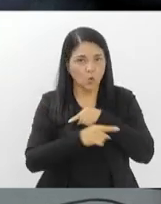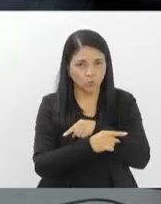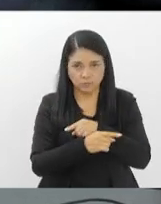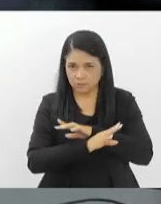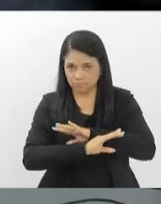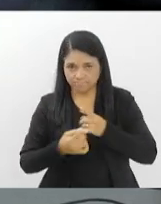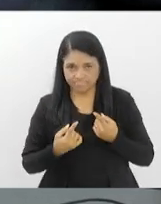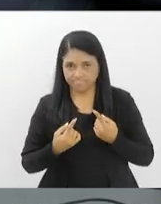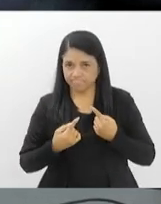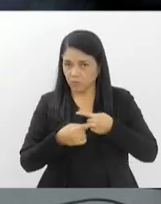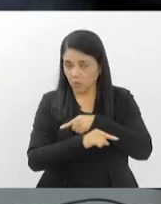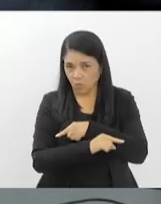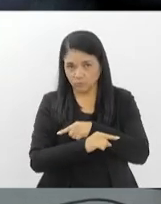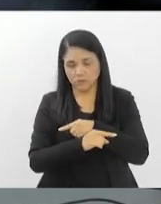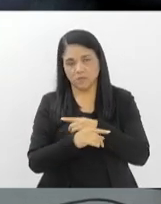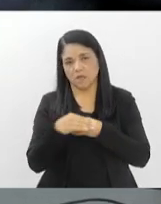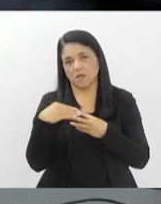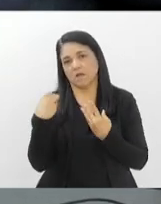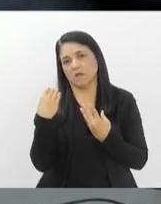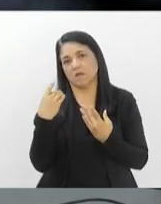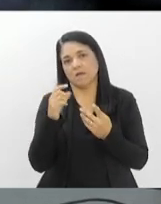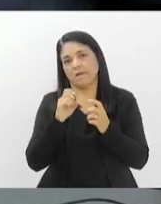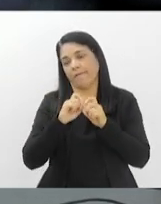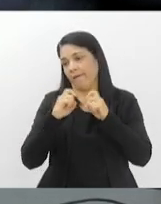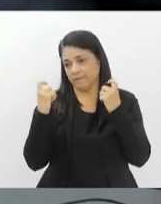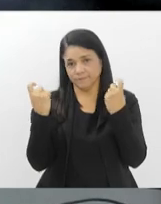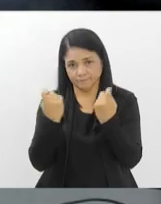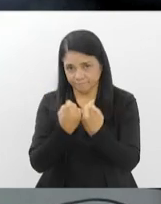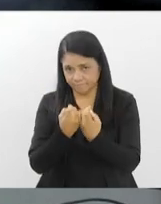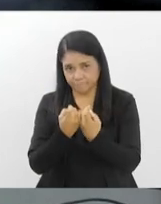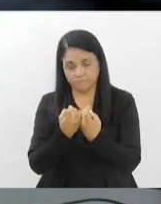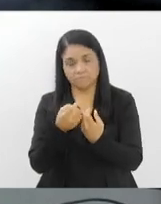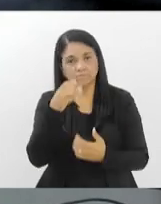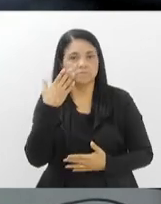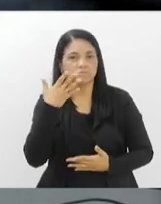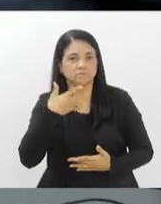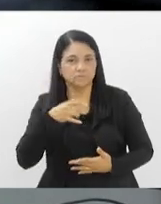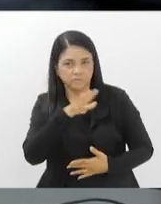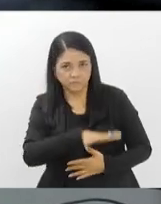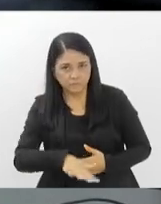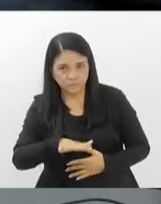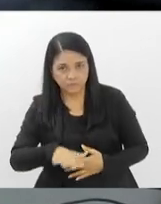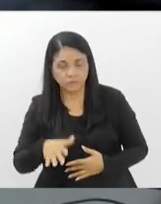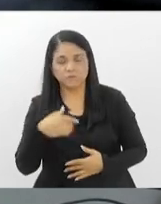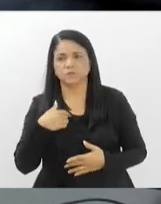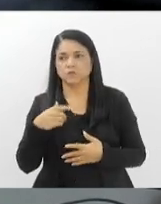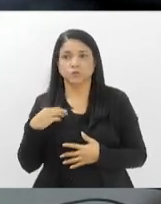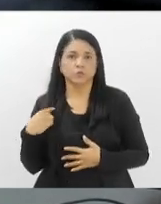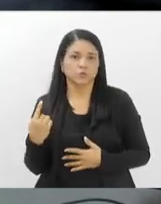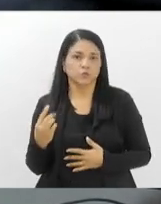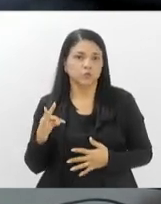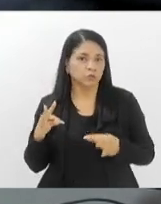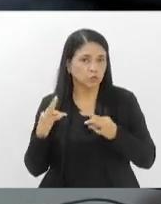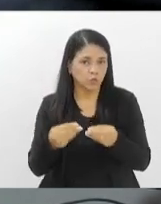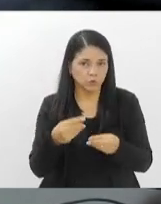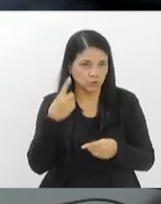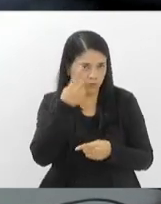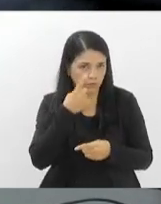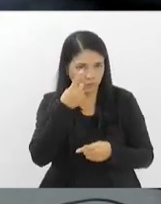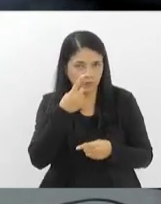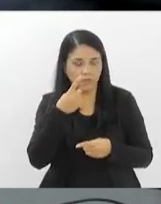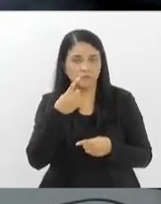e a sexualização infantil. Né? Por exemplo, eu acho que todos nós aqui achamos que aquele episódio do cavalo